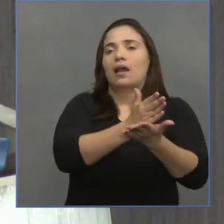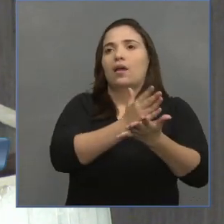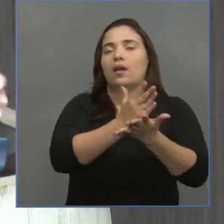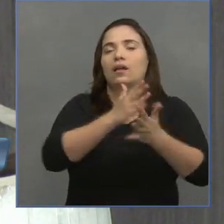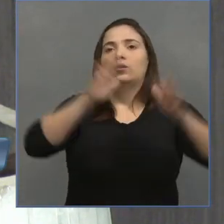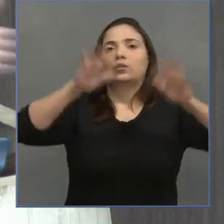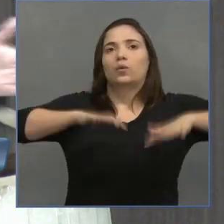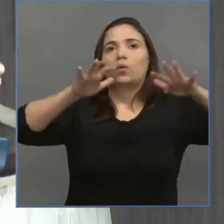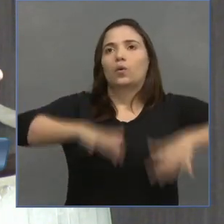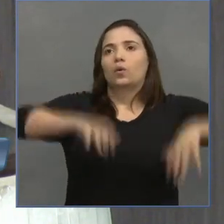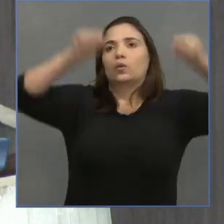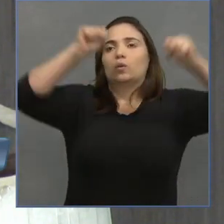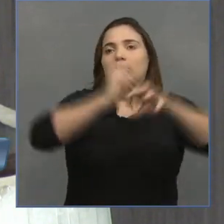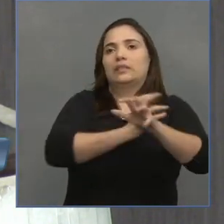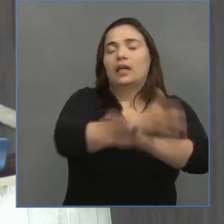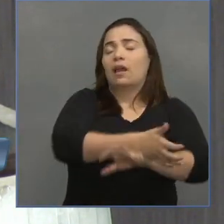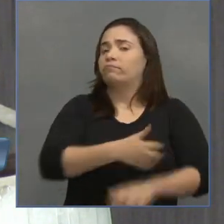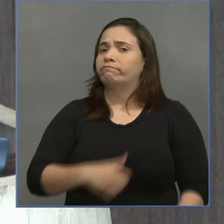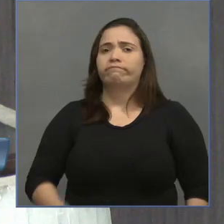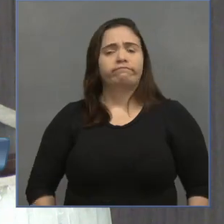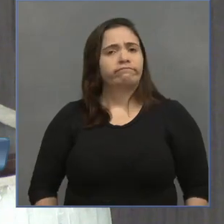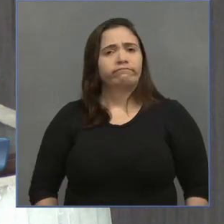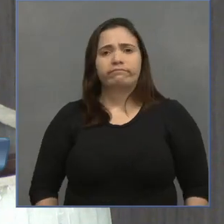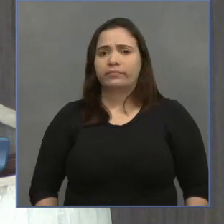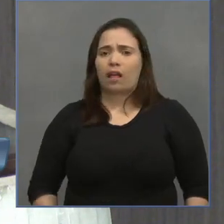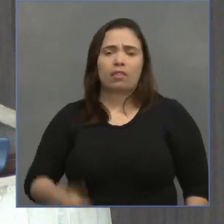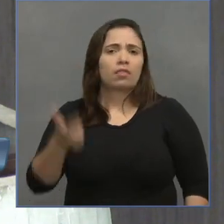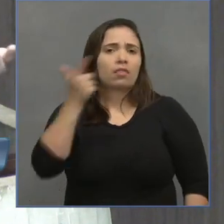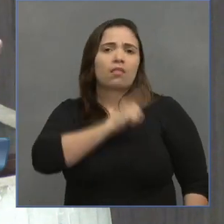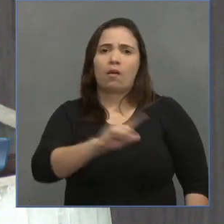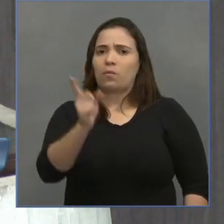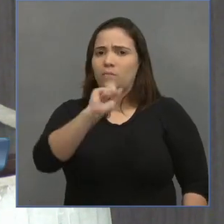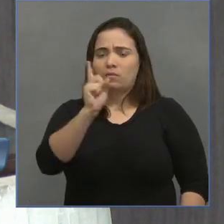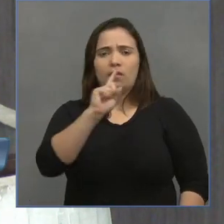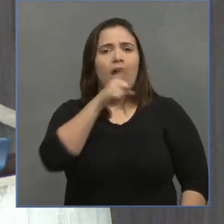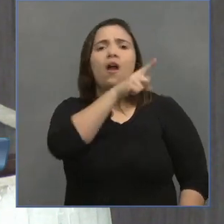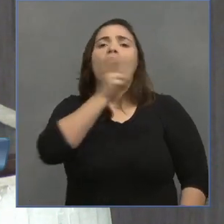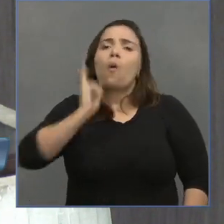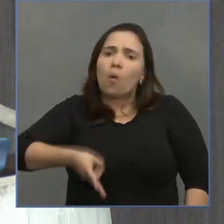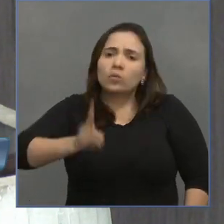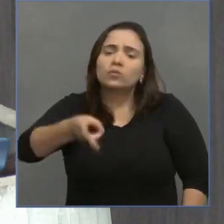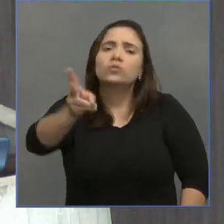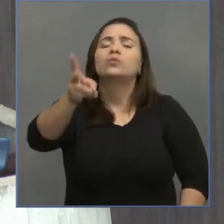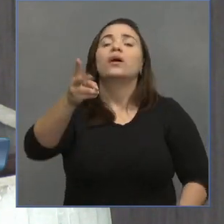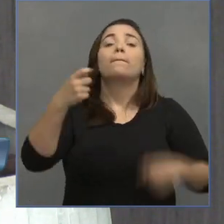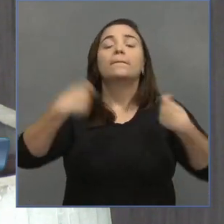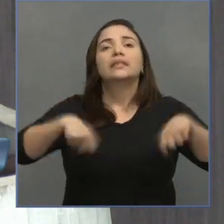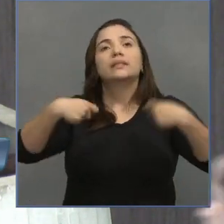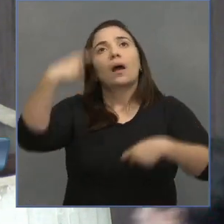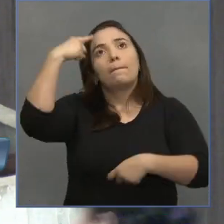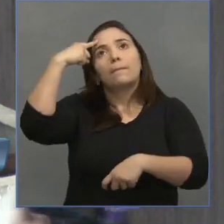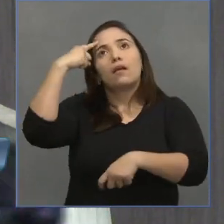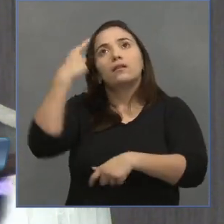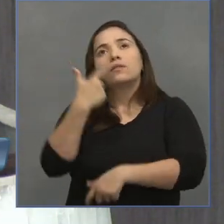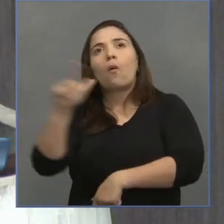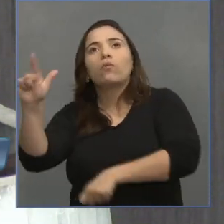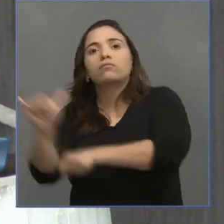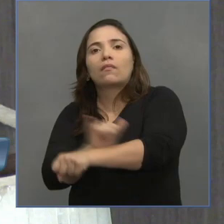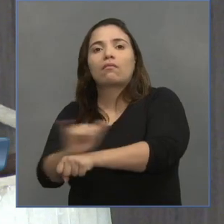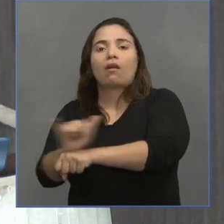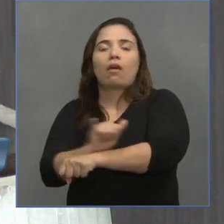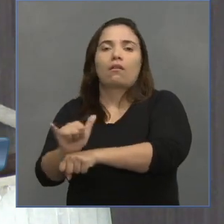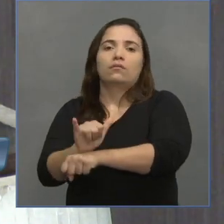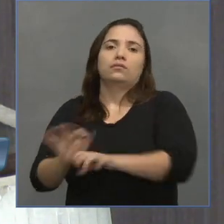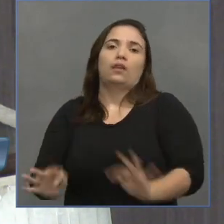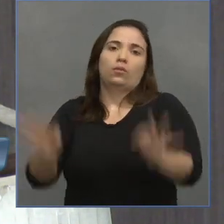combate o inverno, como não se combate o verão. Você desenvolve tecnologias para conviver com a